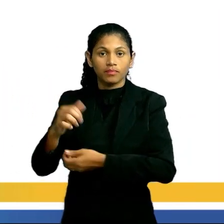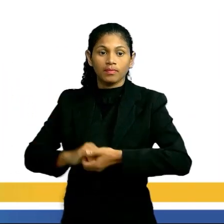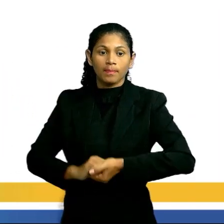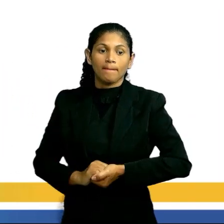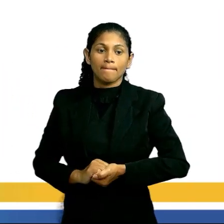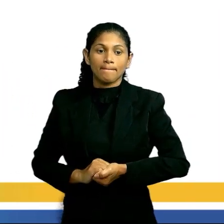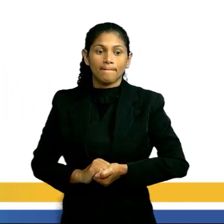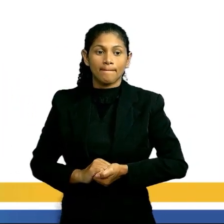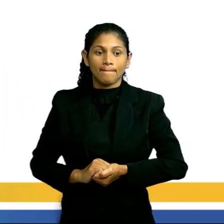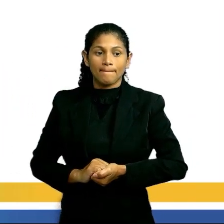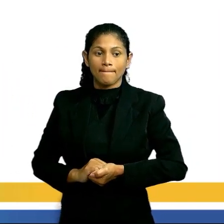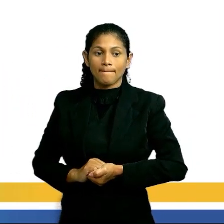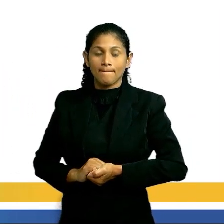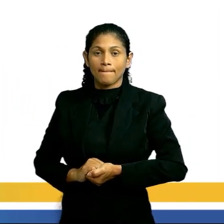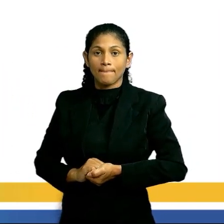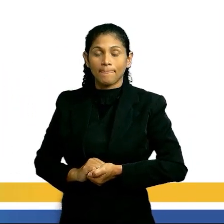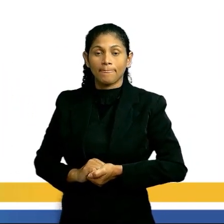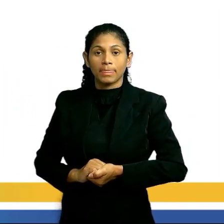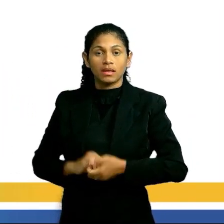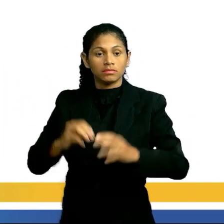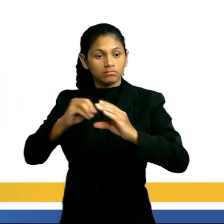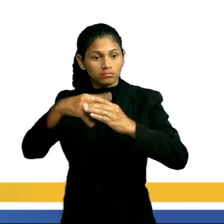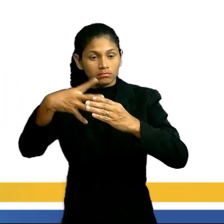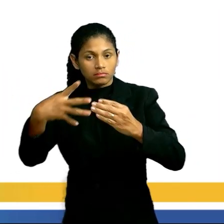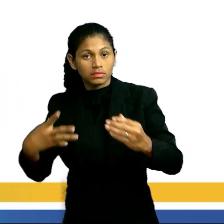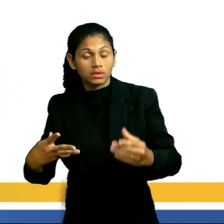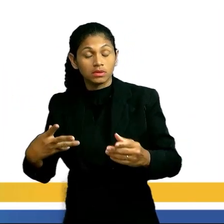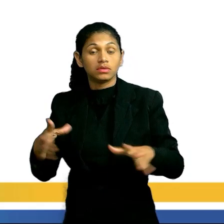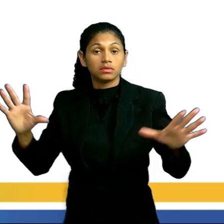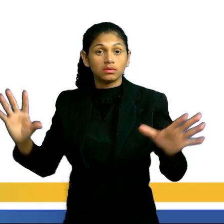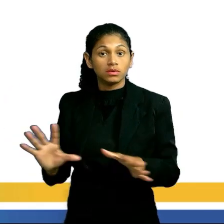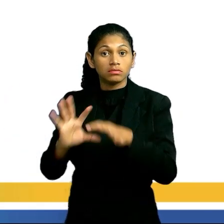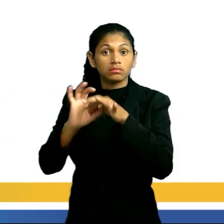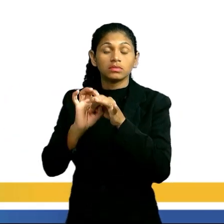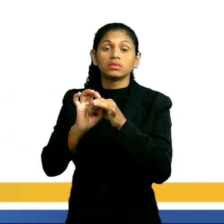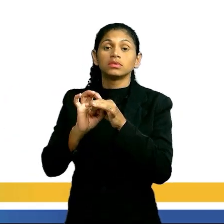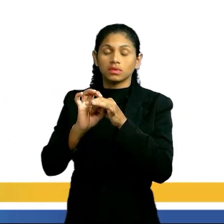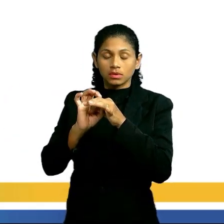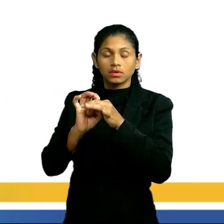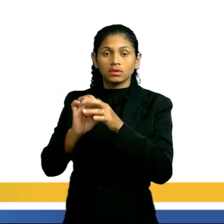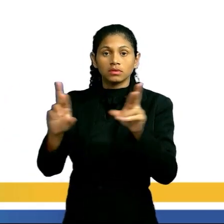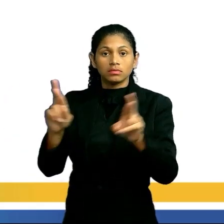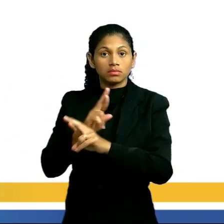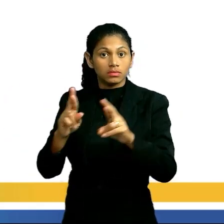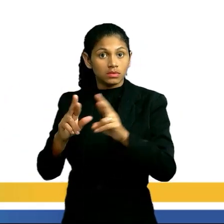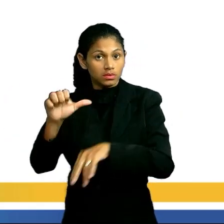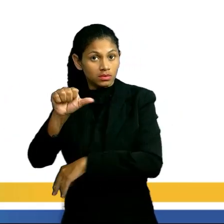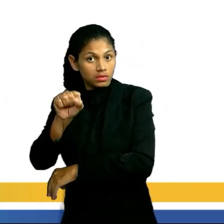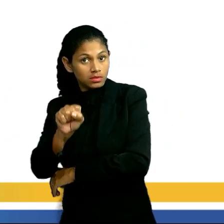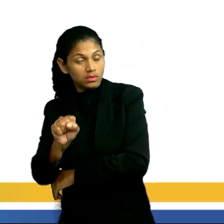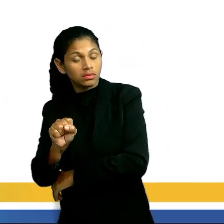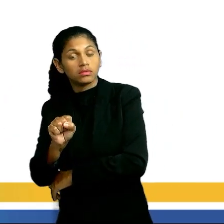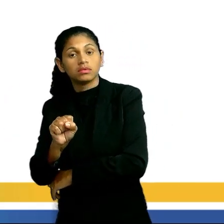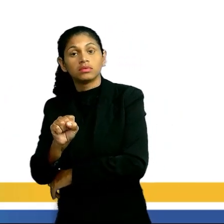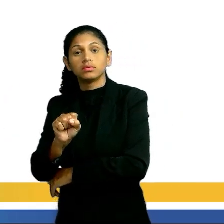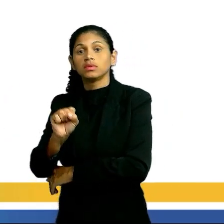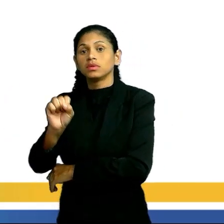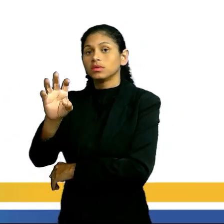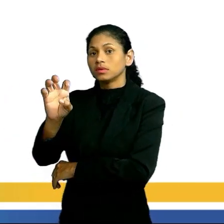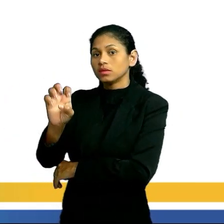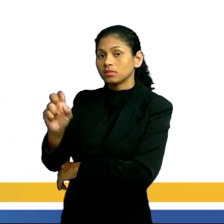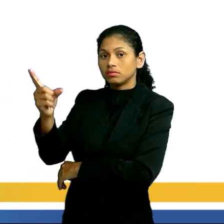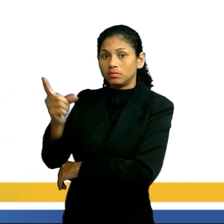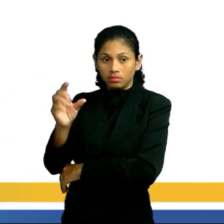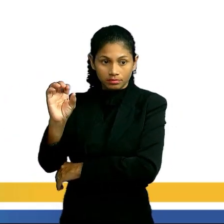sexual. E o traço ligado ao sexo, que descreve-se a partir de genes presentes nos cromossomos